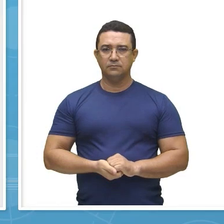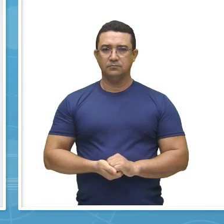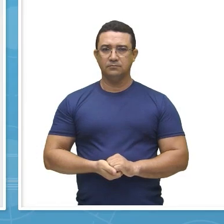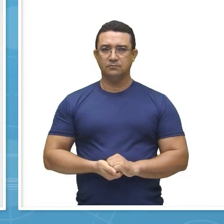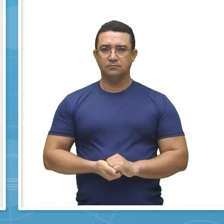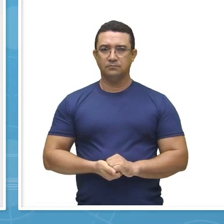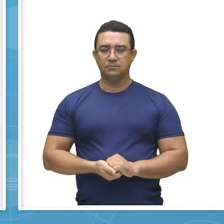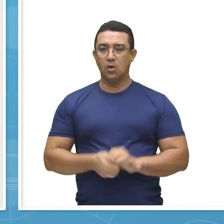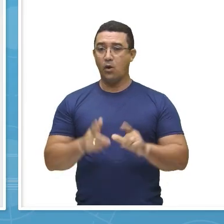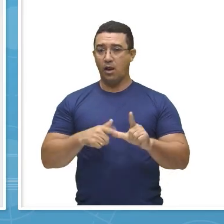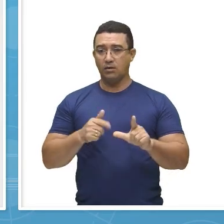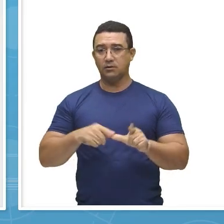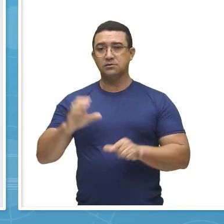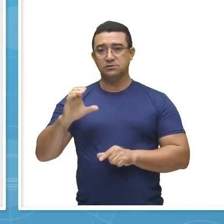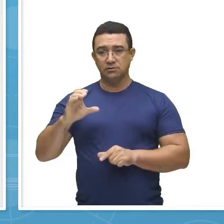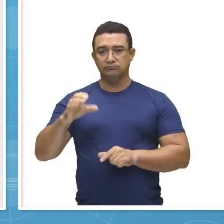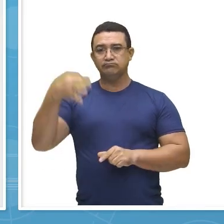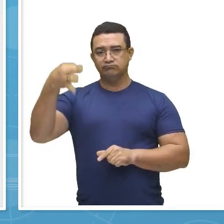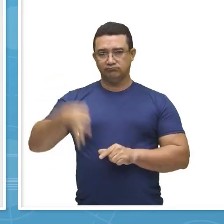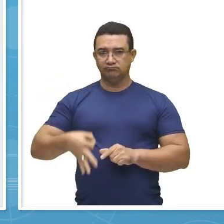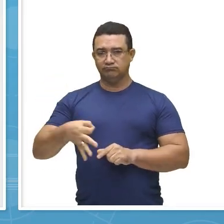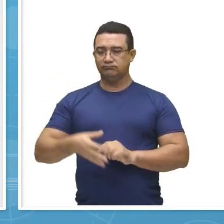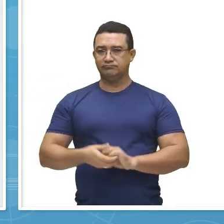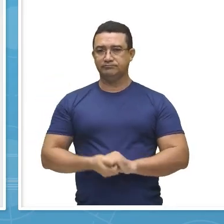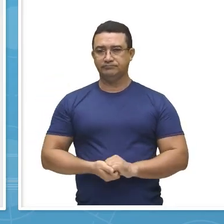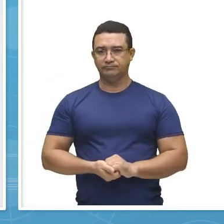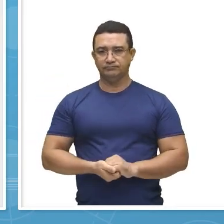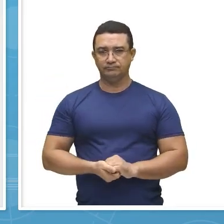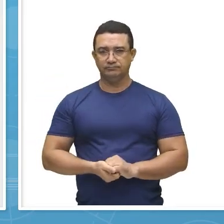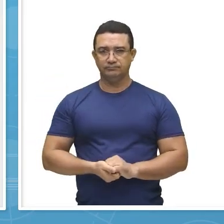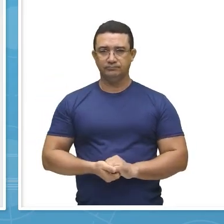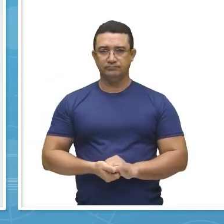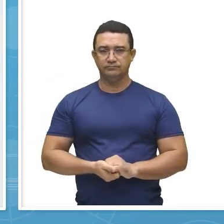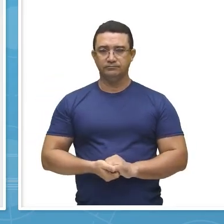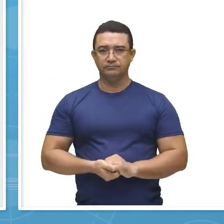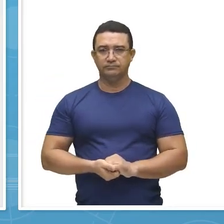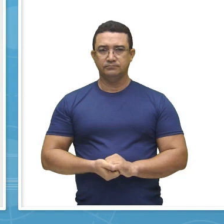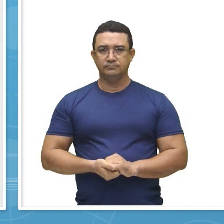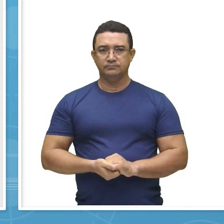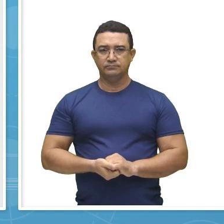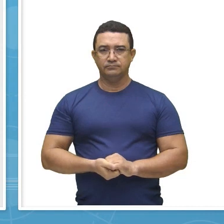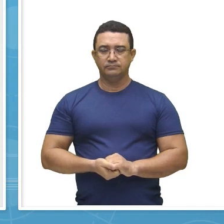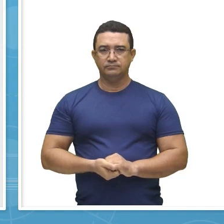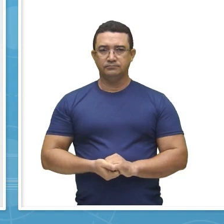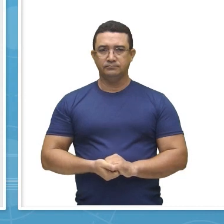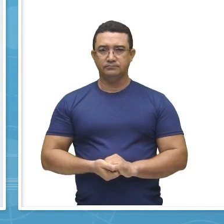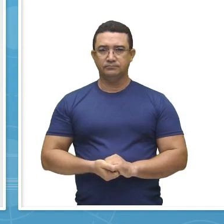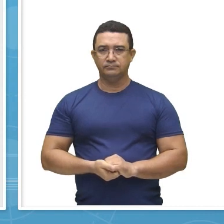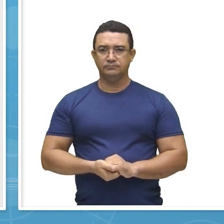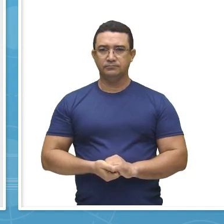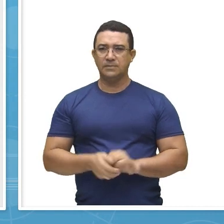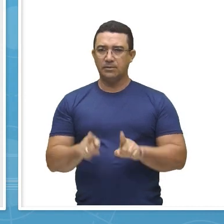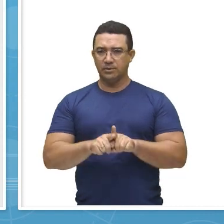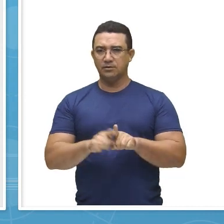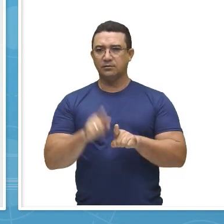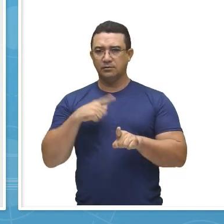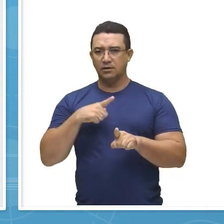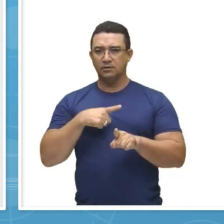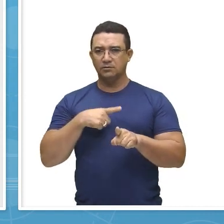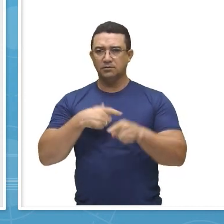letra C, como vocês estão observando aí, tá bom? A gente tem também os